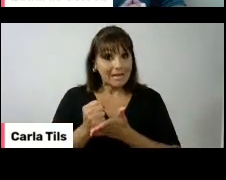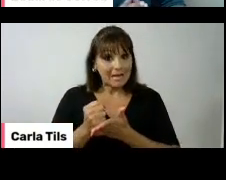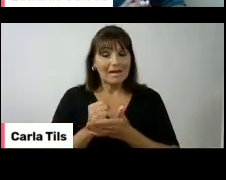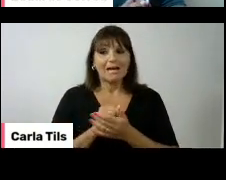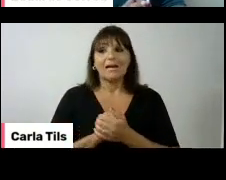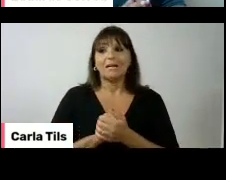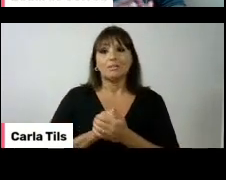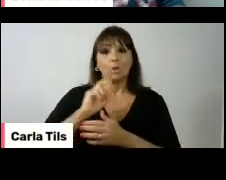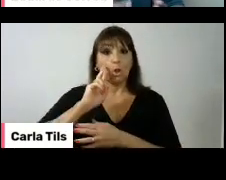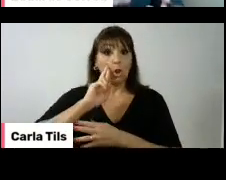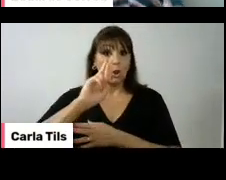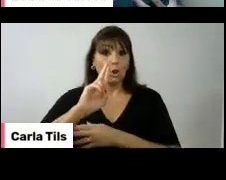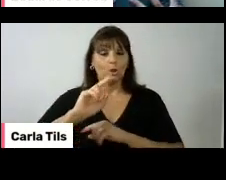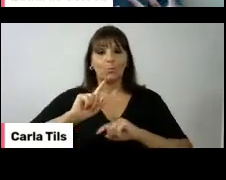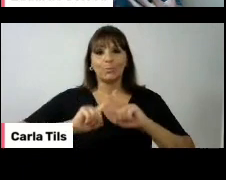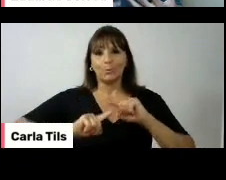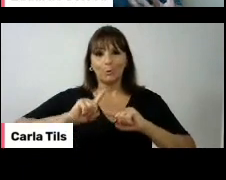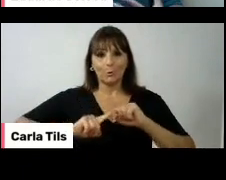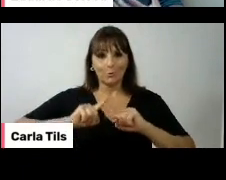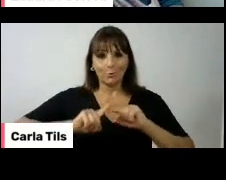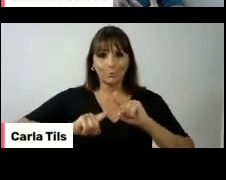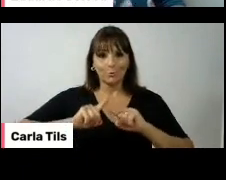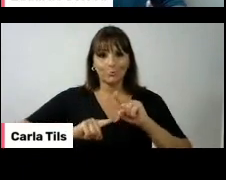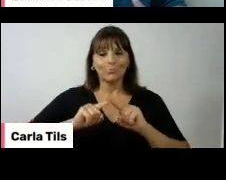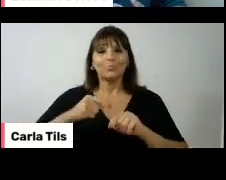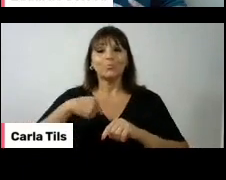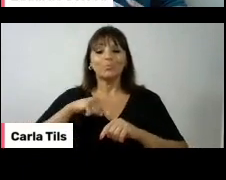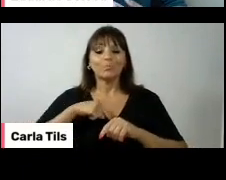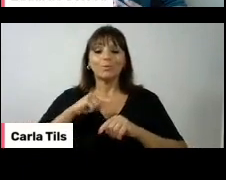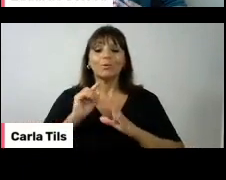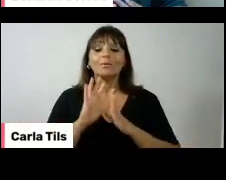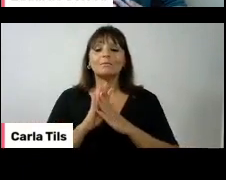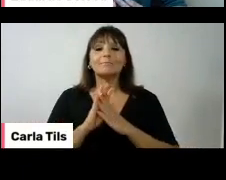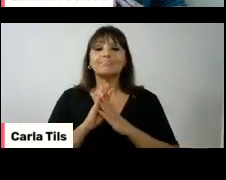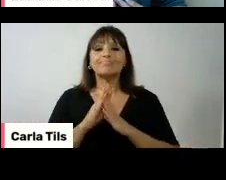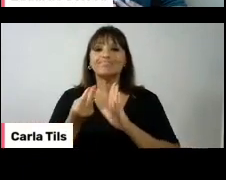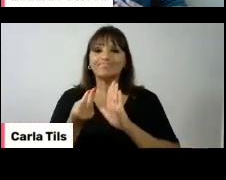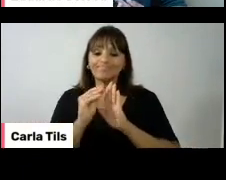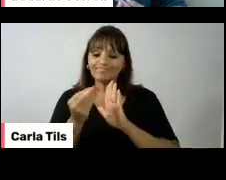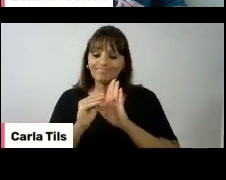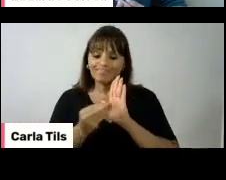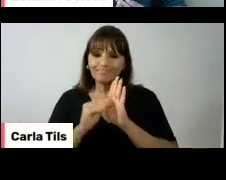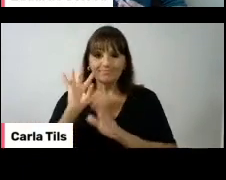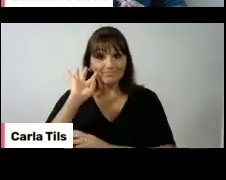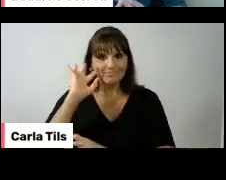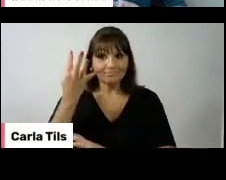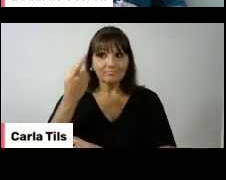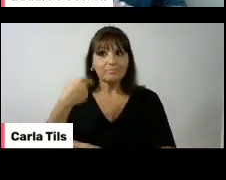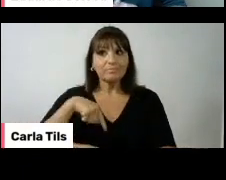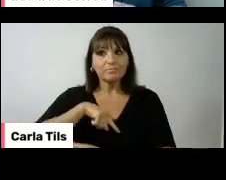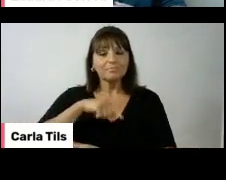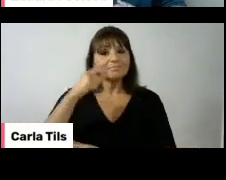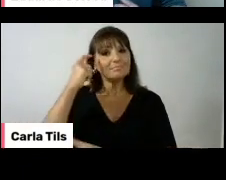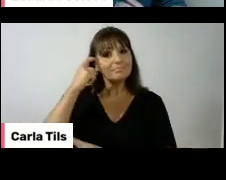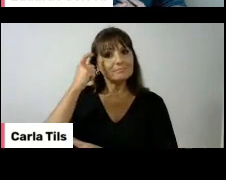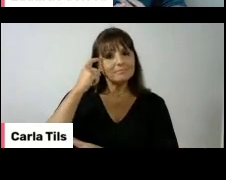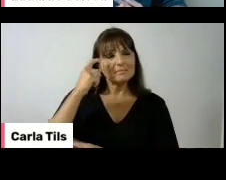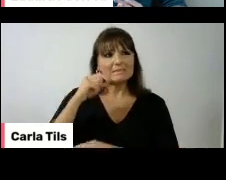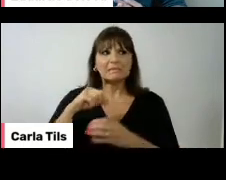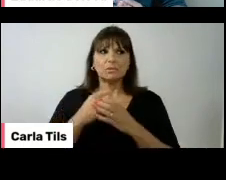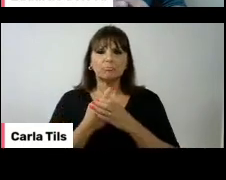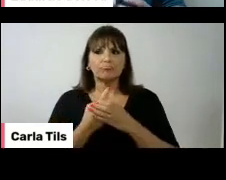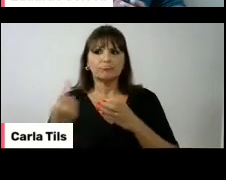de produto, todos nós que estamos implementando soluções, nós precisamos pensar: eu estou segregando algum